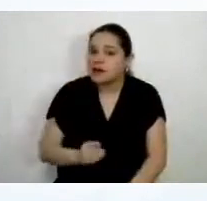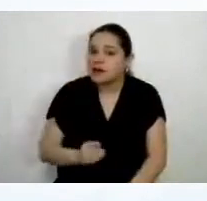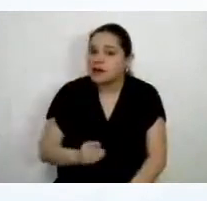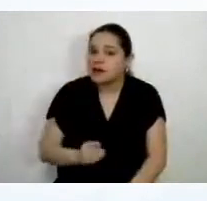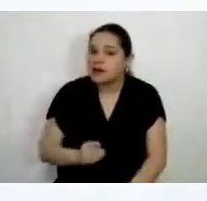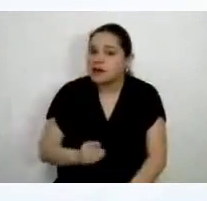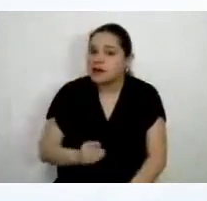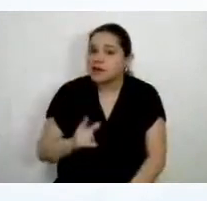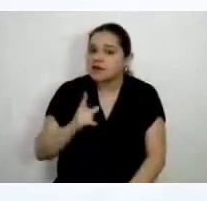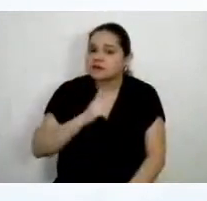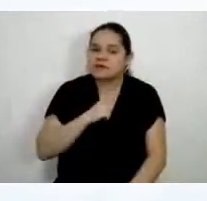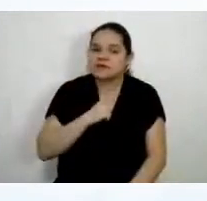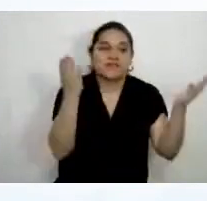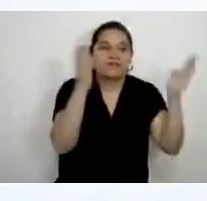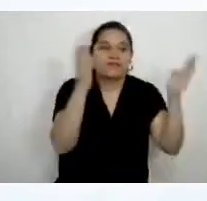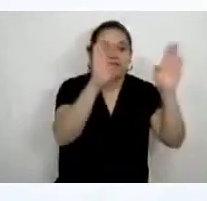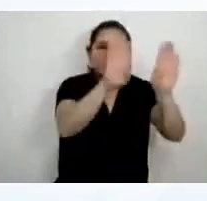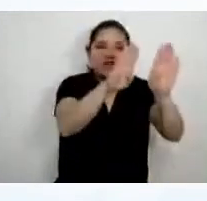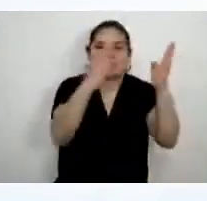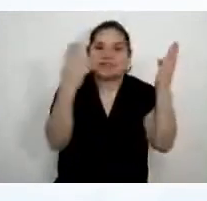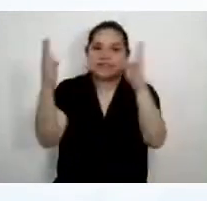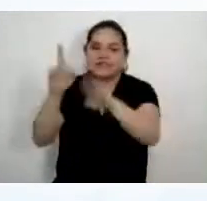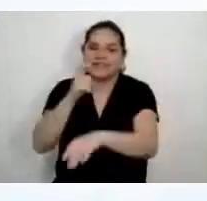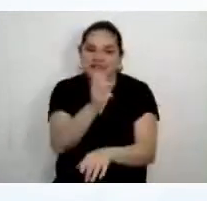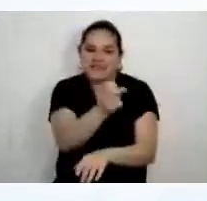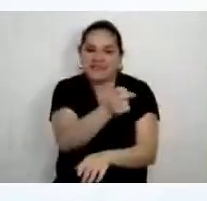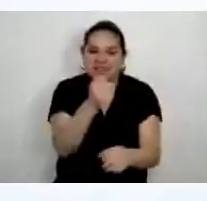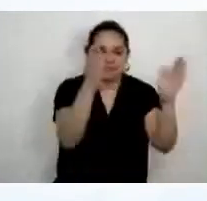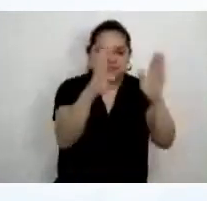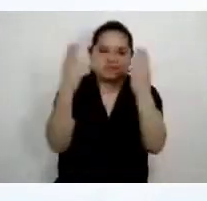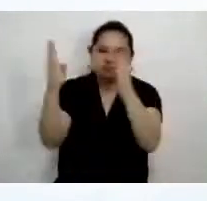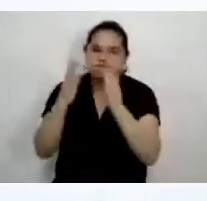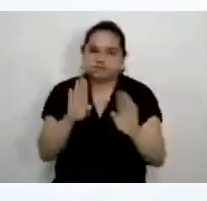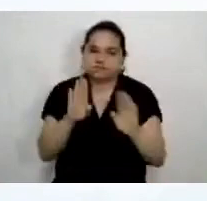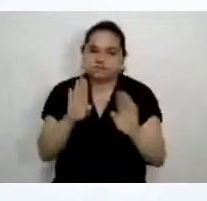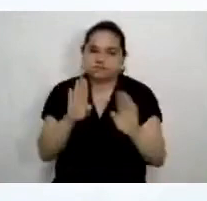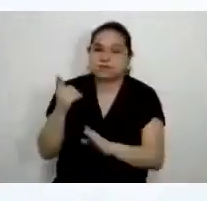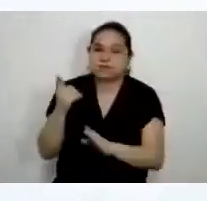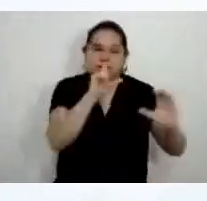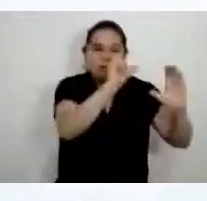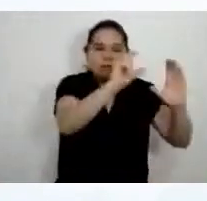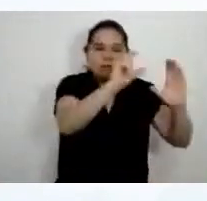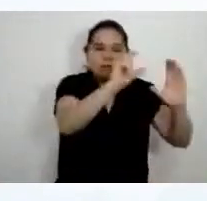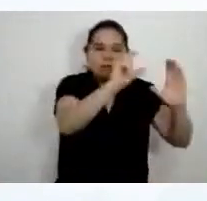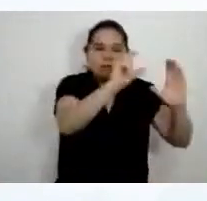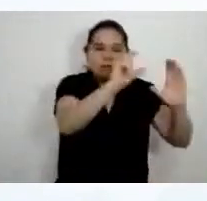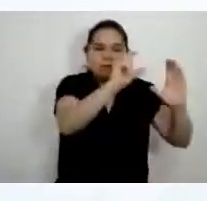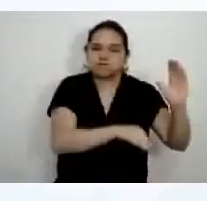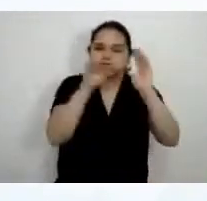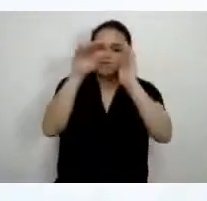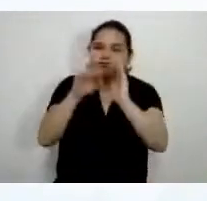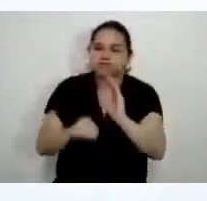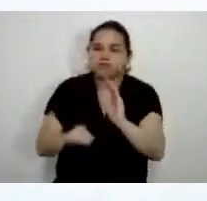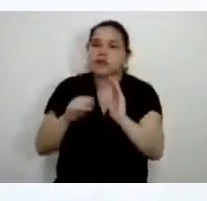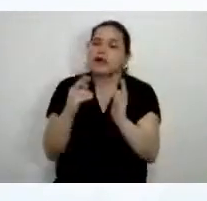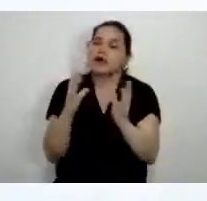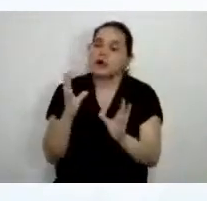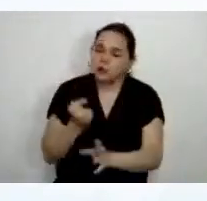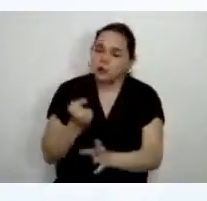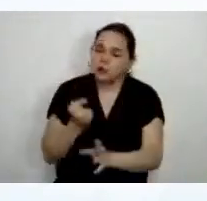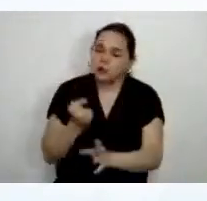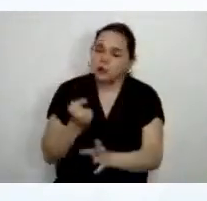suficiente para armazenar a quantidade de doses que nós precisamos? essa quantidade de doses